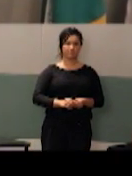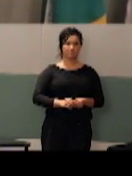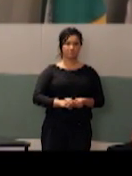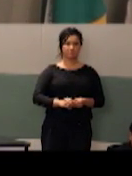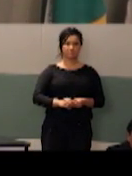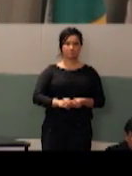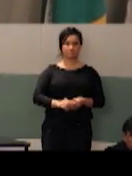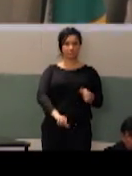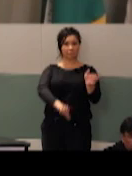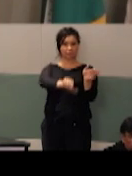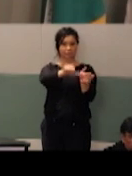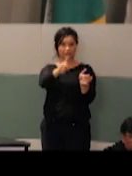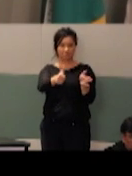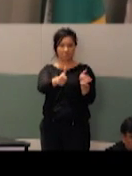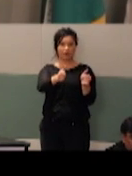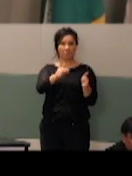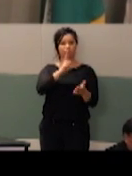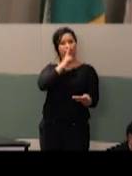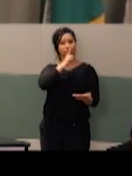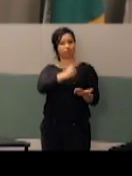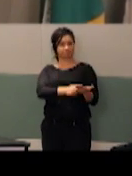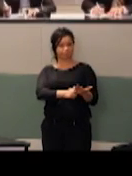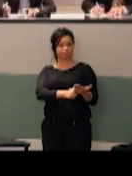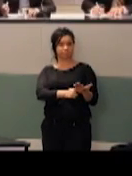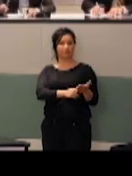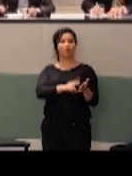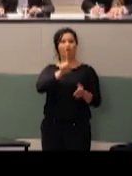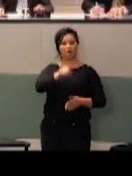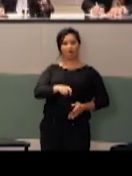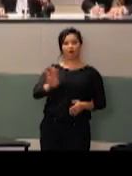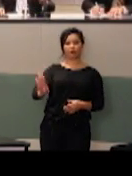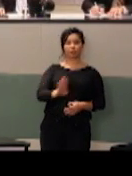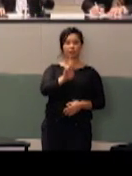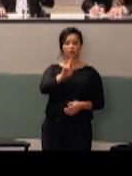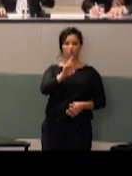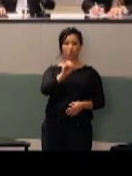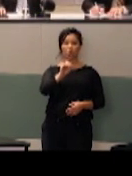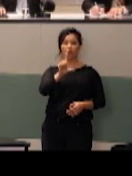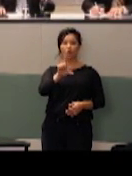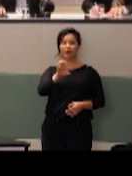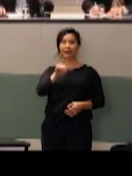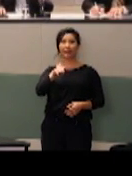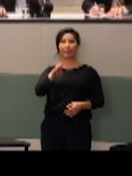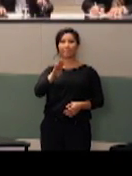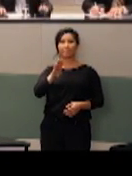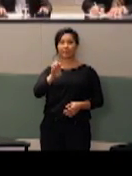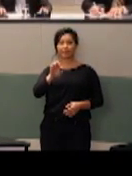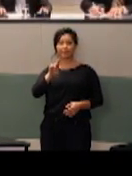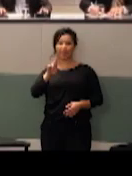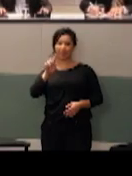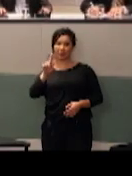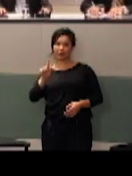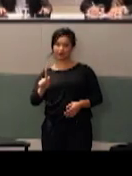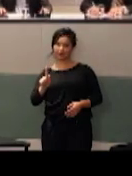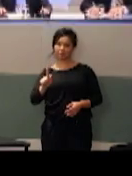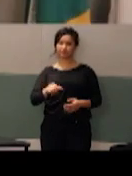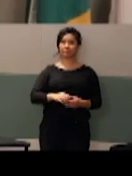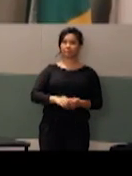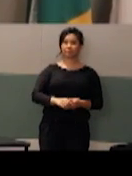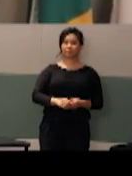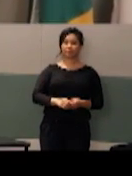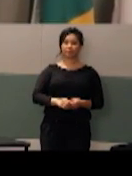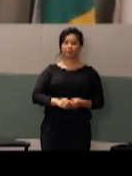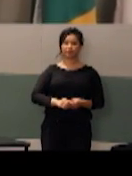O primeiro a responder essa pergunta é o candidato Hollenberg. Cara, eu estou tentando fazer aqui, para montar.